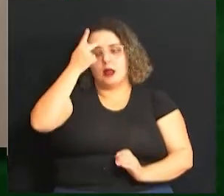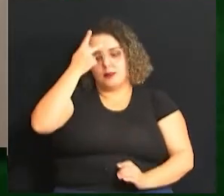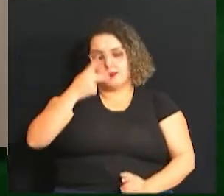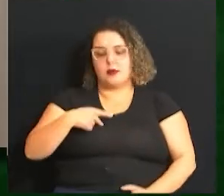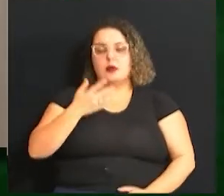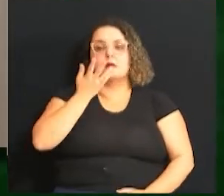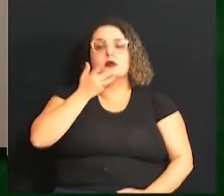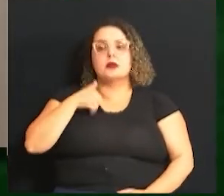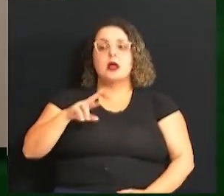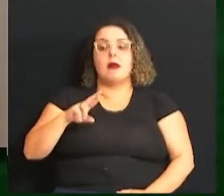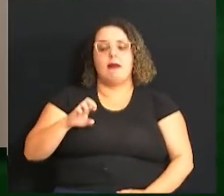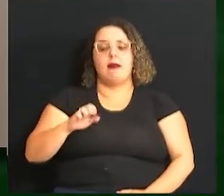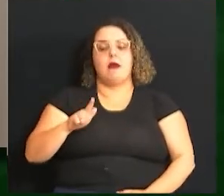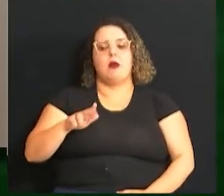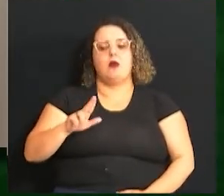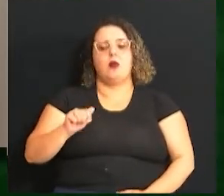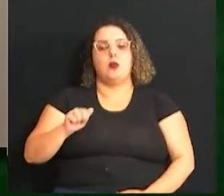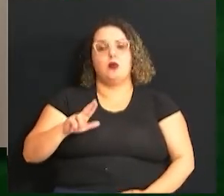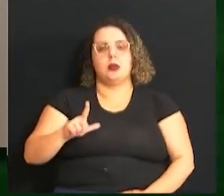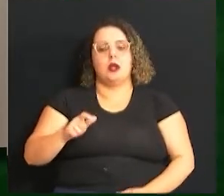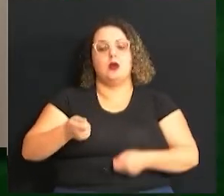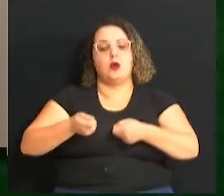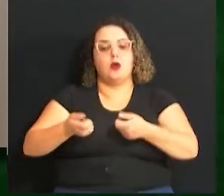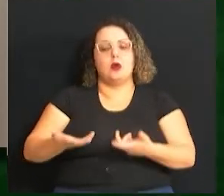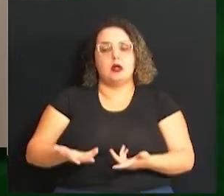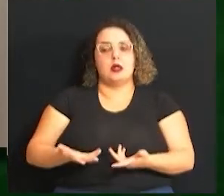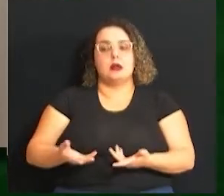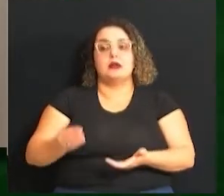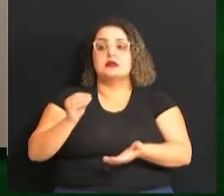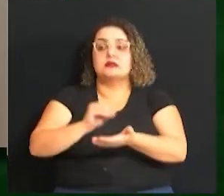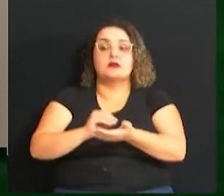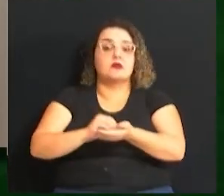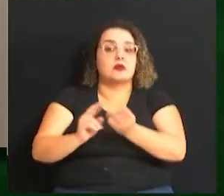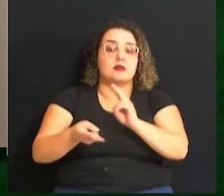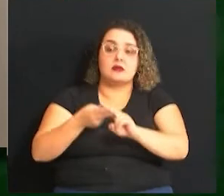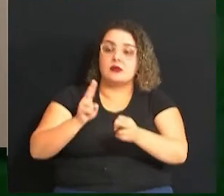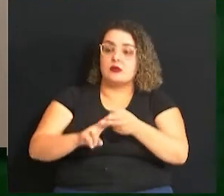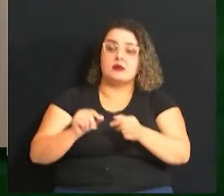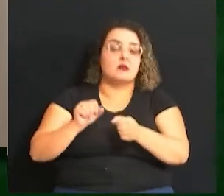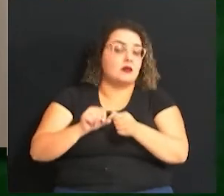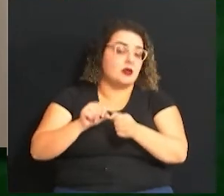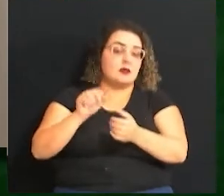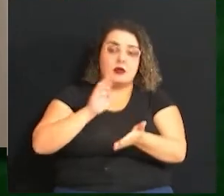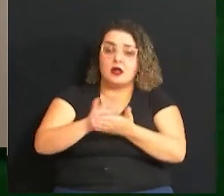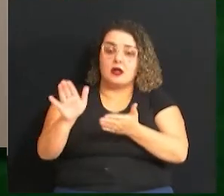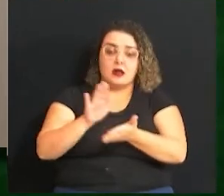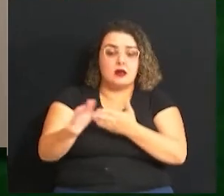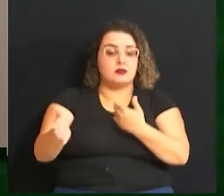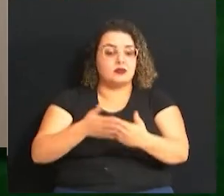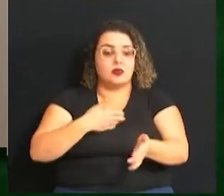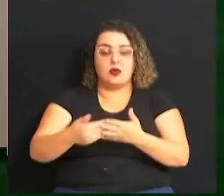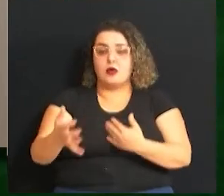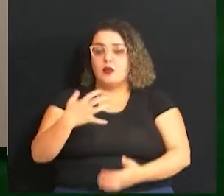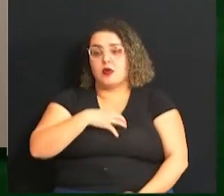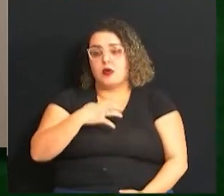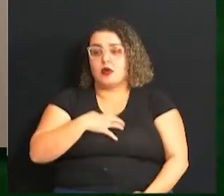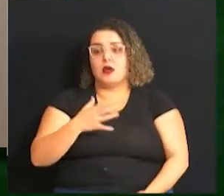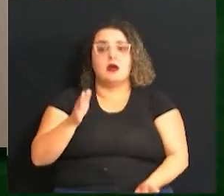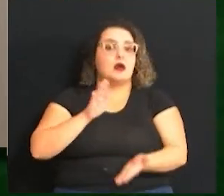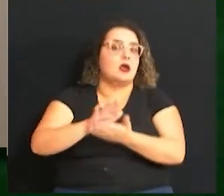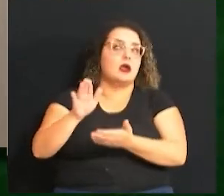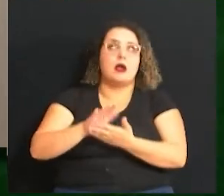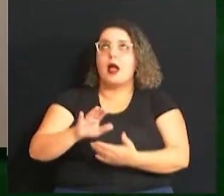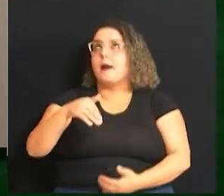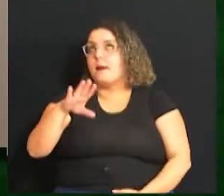se autorregular. E essa falta de habilidade de autorregulação é que faz a gente gastar por impulso, é que faz a gente,